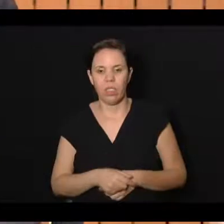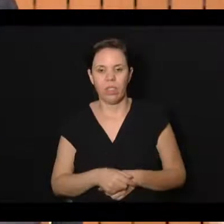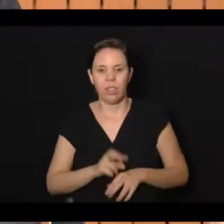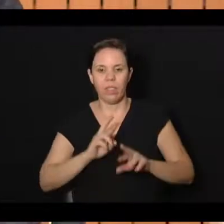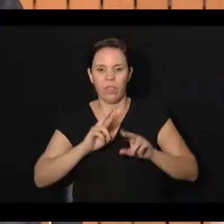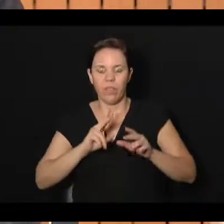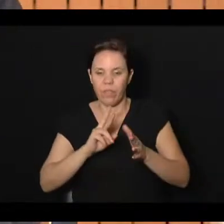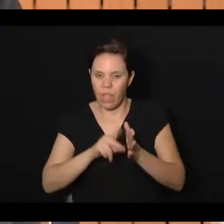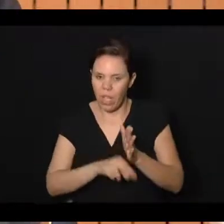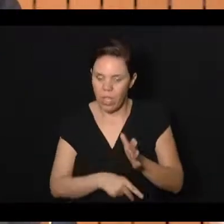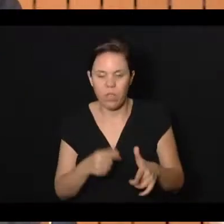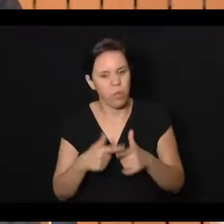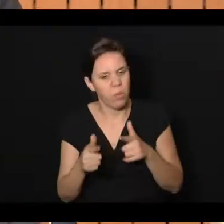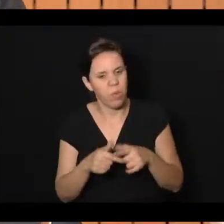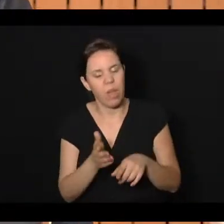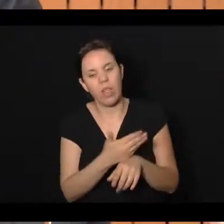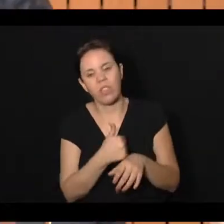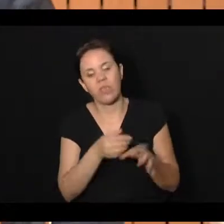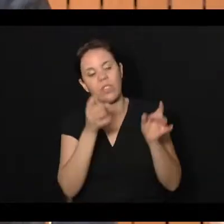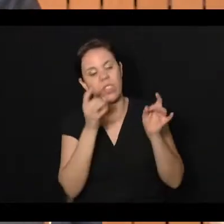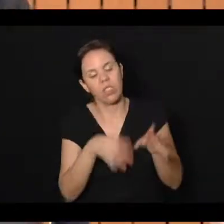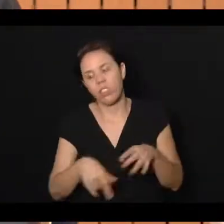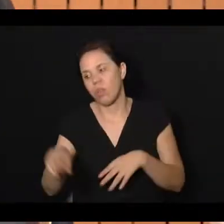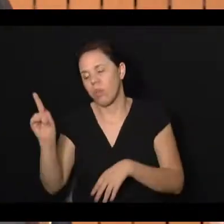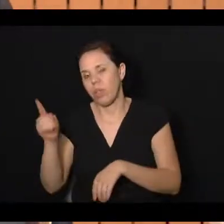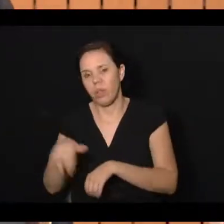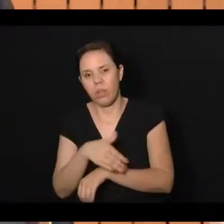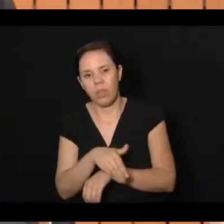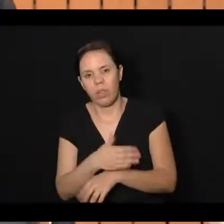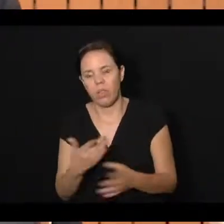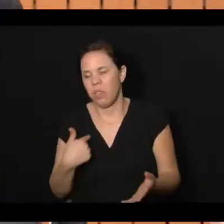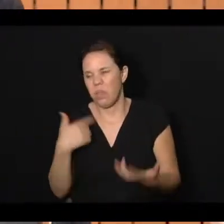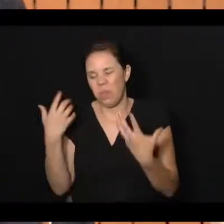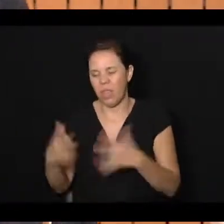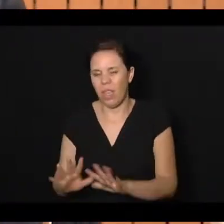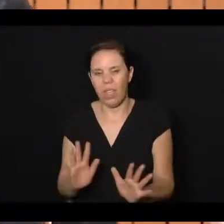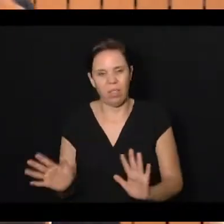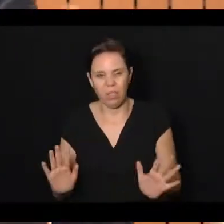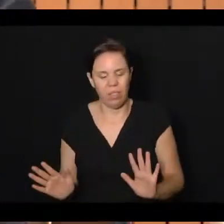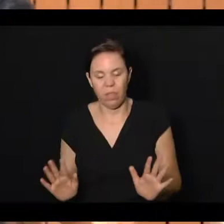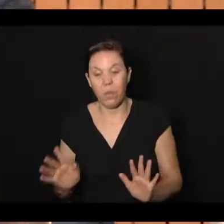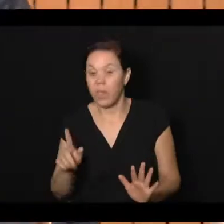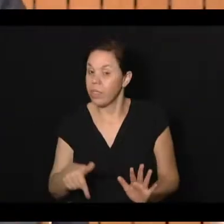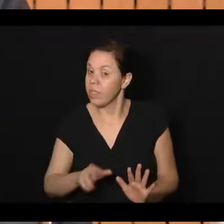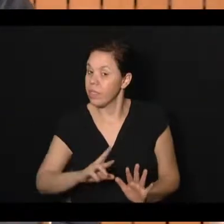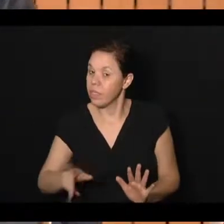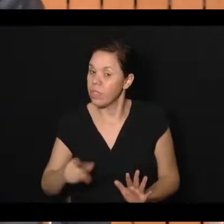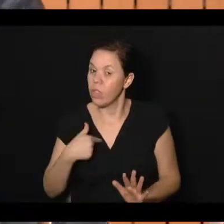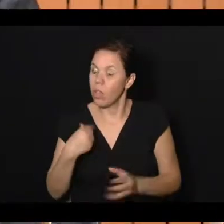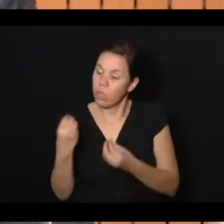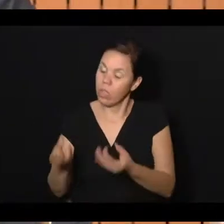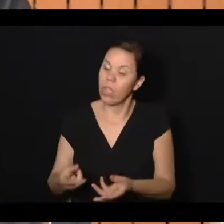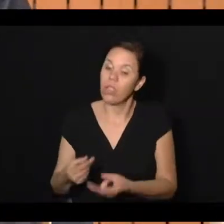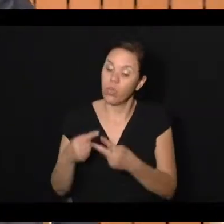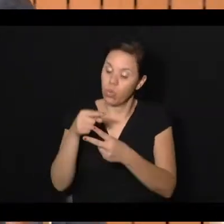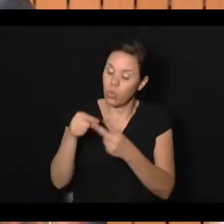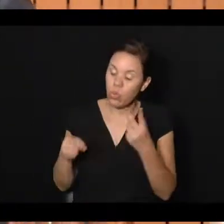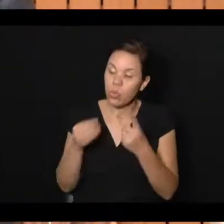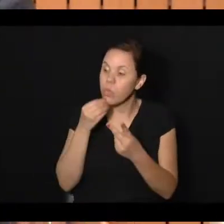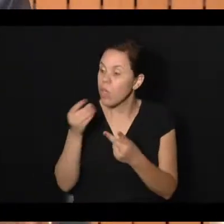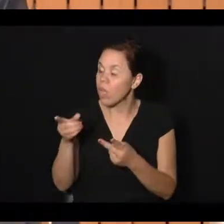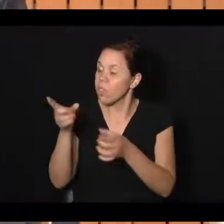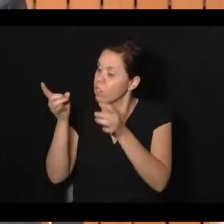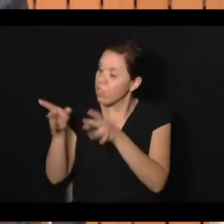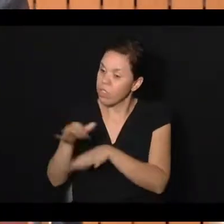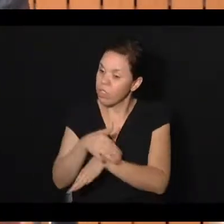dessa idéia de que aplicam se sai ou não sai porque não quer só que quando é mesmo o de uma oportunidade duas ela também não saiu só que você